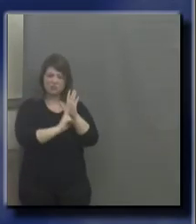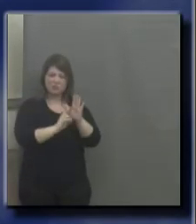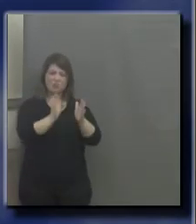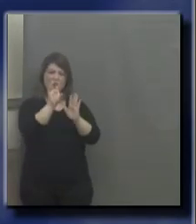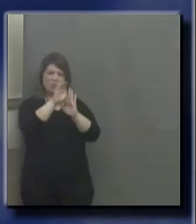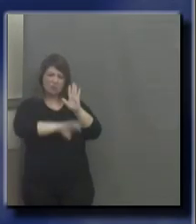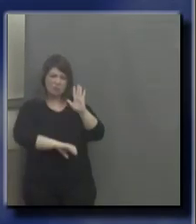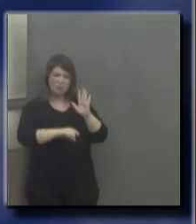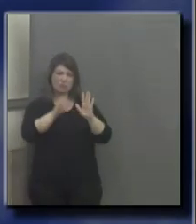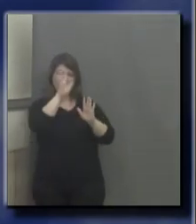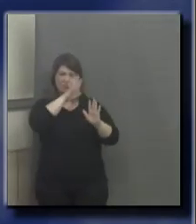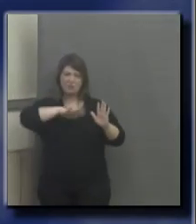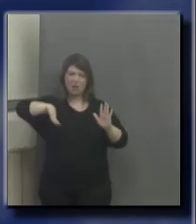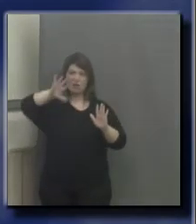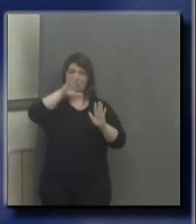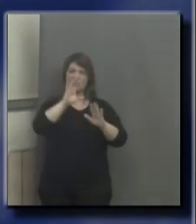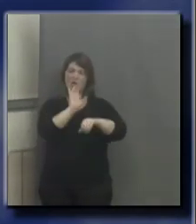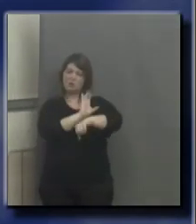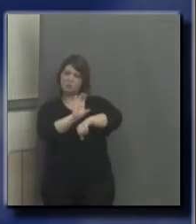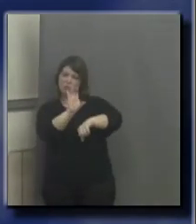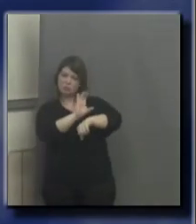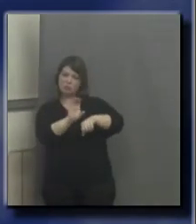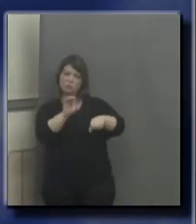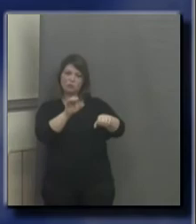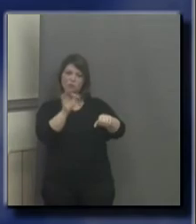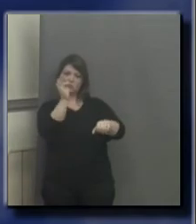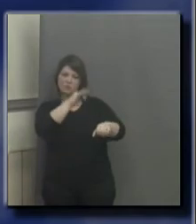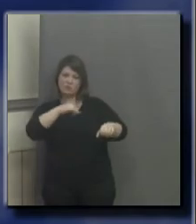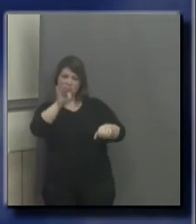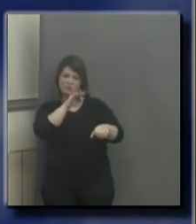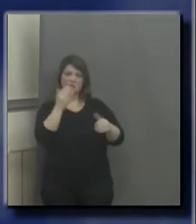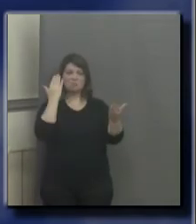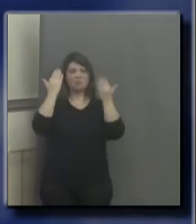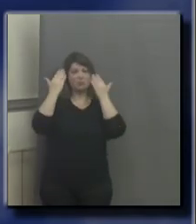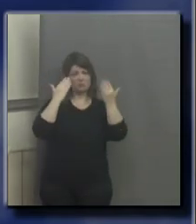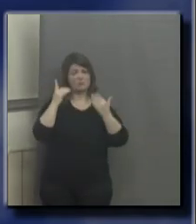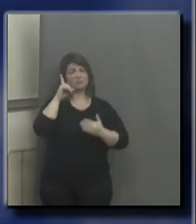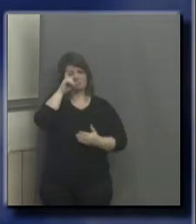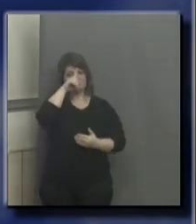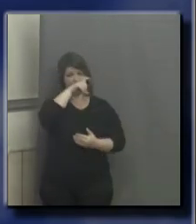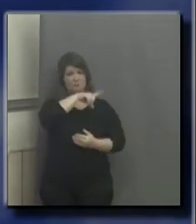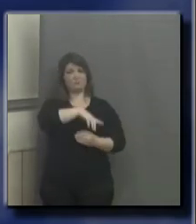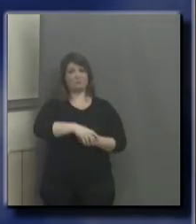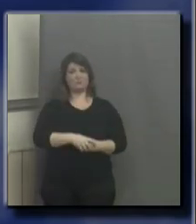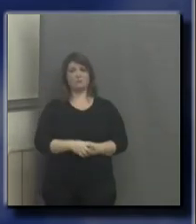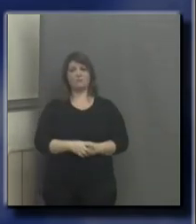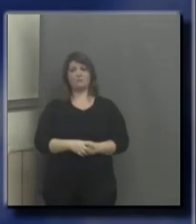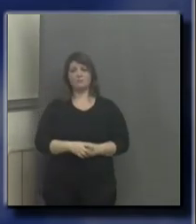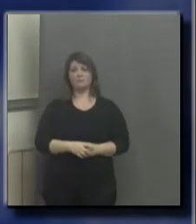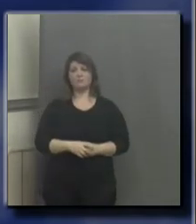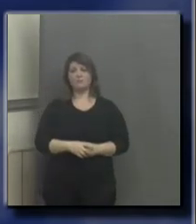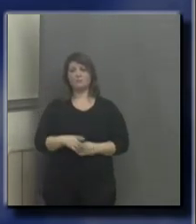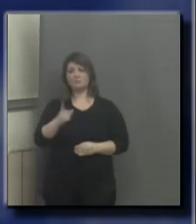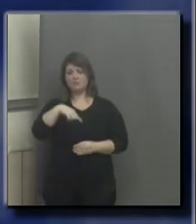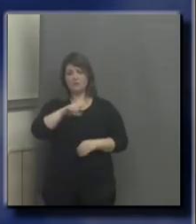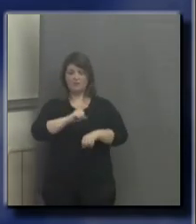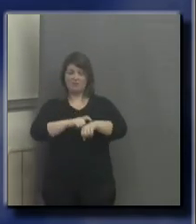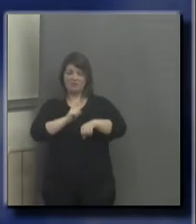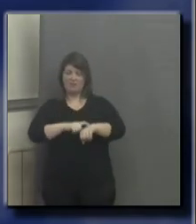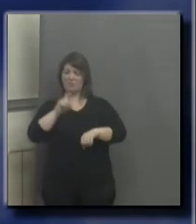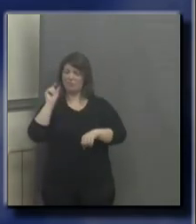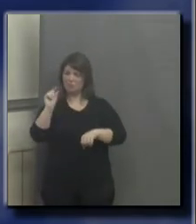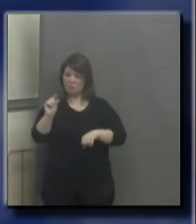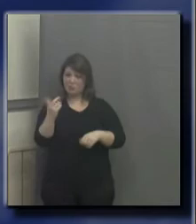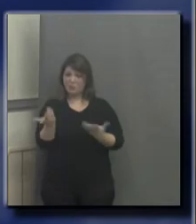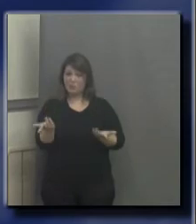curriculares nacionais para os cursos de graduação em psicologia é um trabalho muito difícil. Nós temos pouco tempo, né?